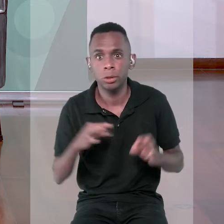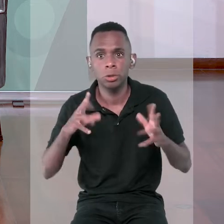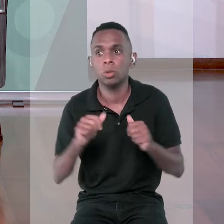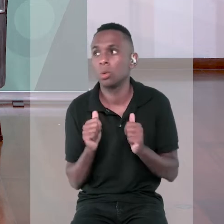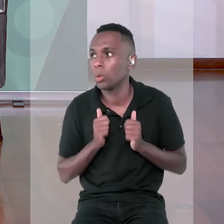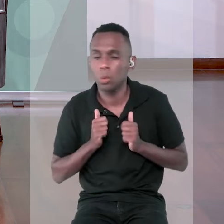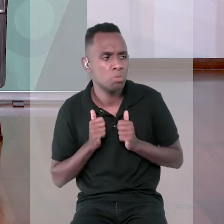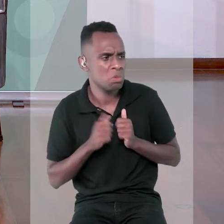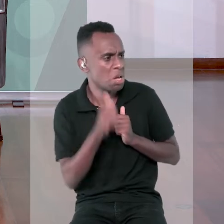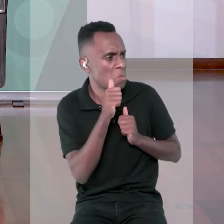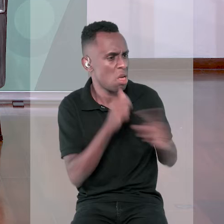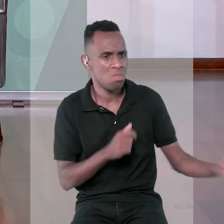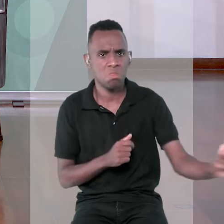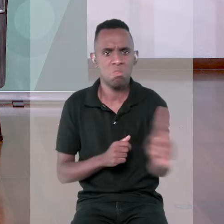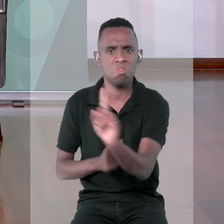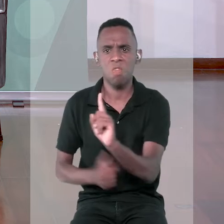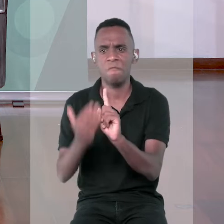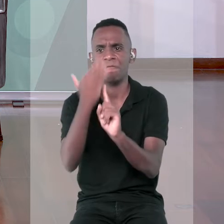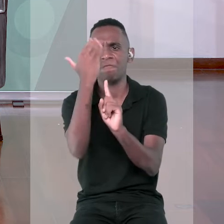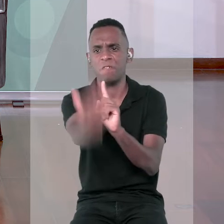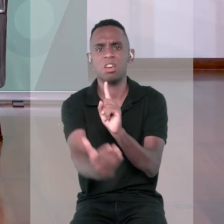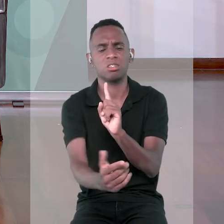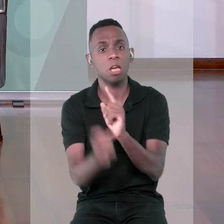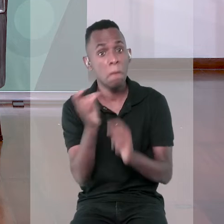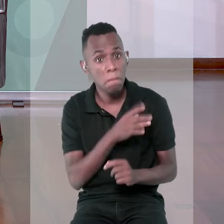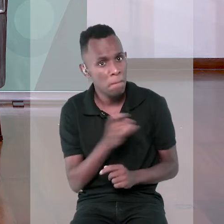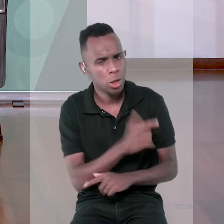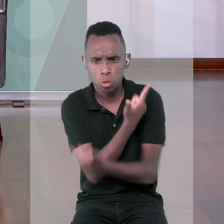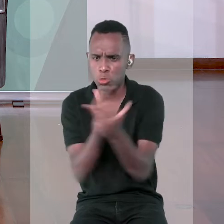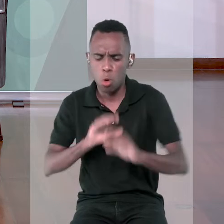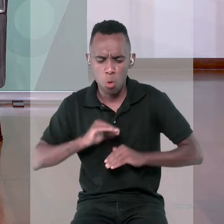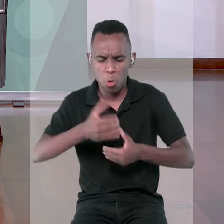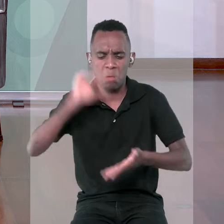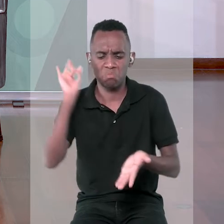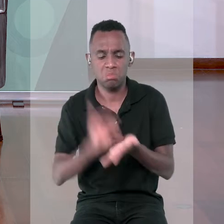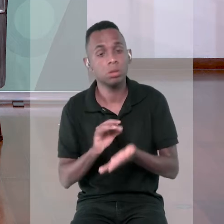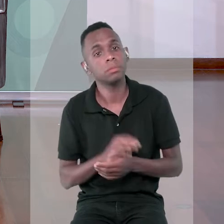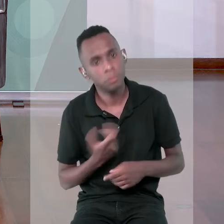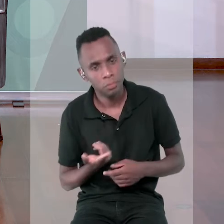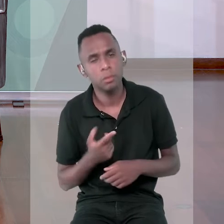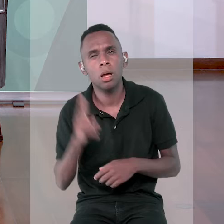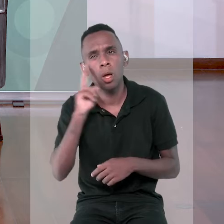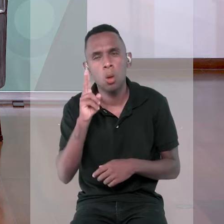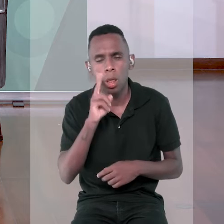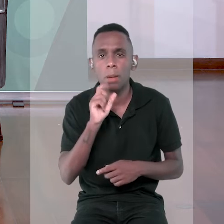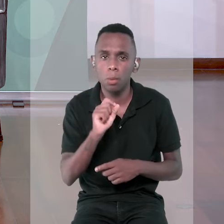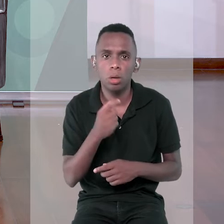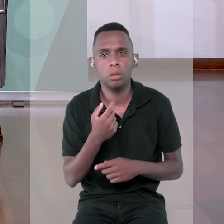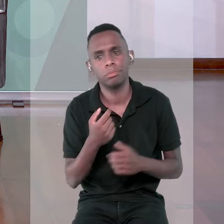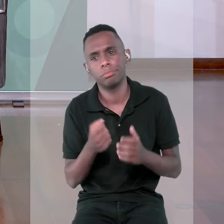lá quietinho, ela ia na frente. Ela não tinha medo, ela tinha uma coragem mesmo impressionante. A ponto, eu lembro que uma